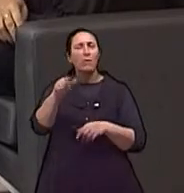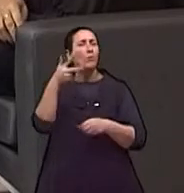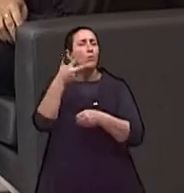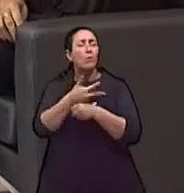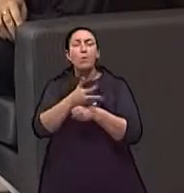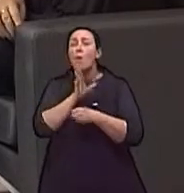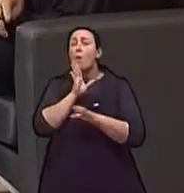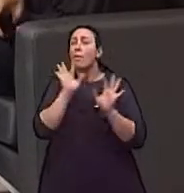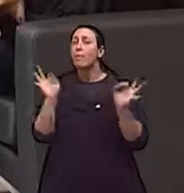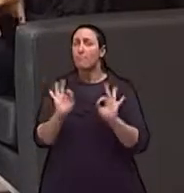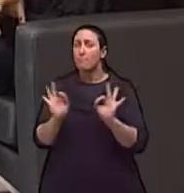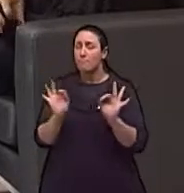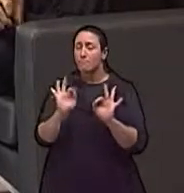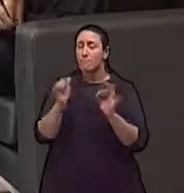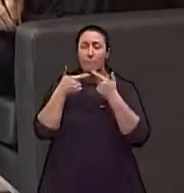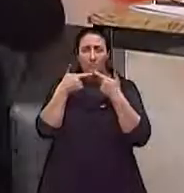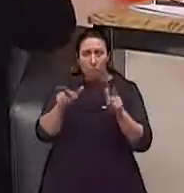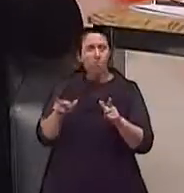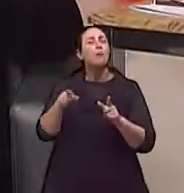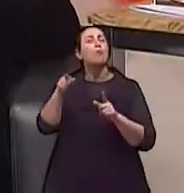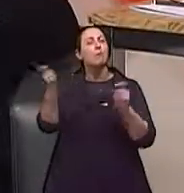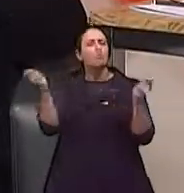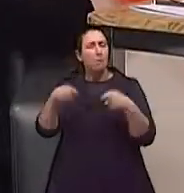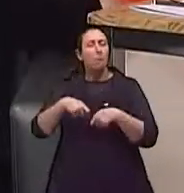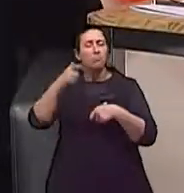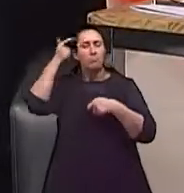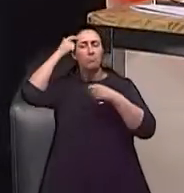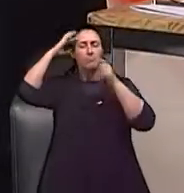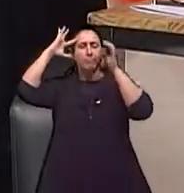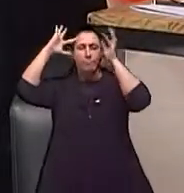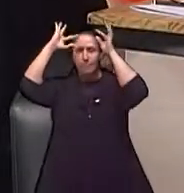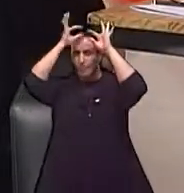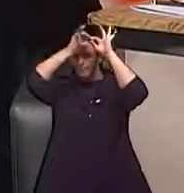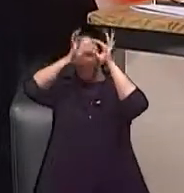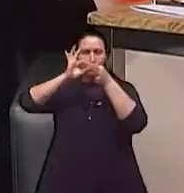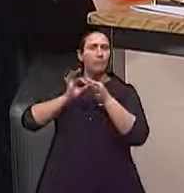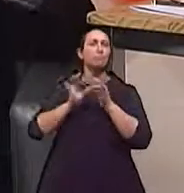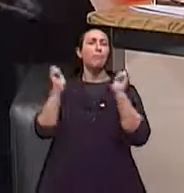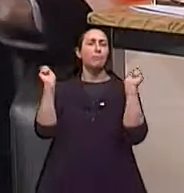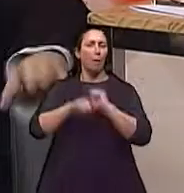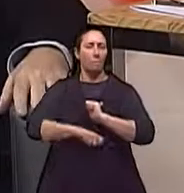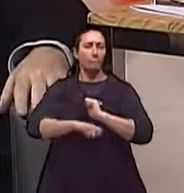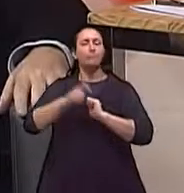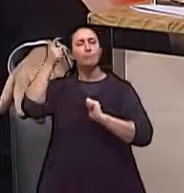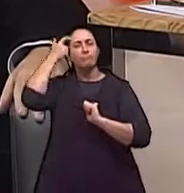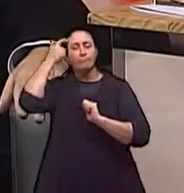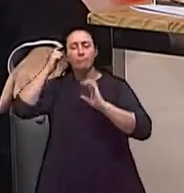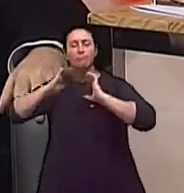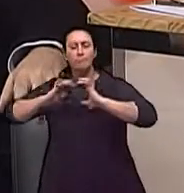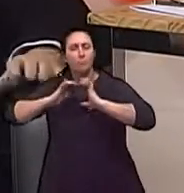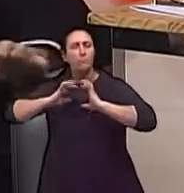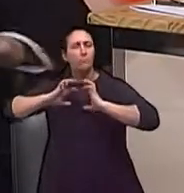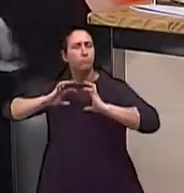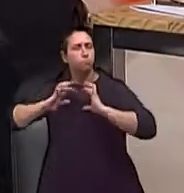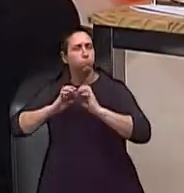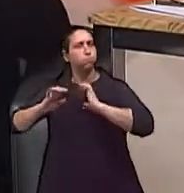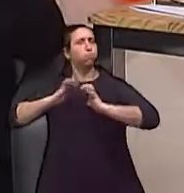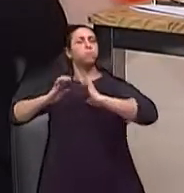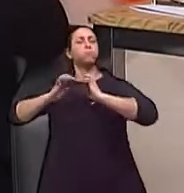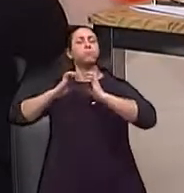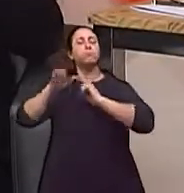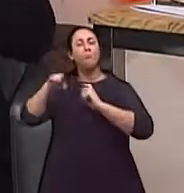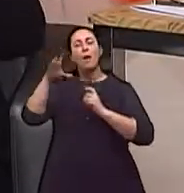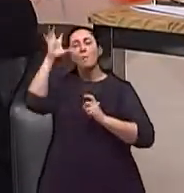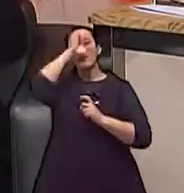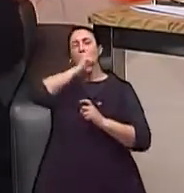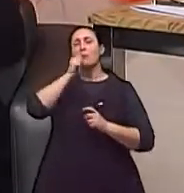domine aumenta todas as conexões neuronais e fortalece o seu cérebro outra coisa a